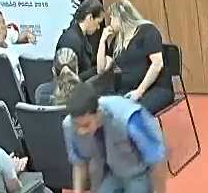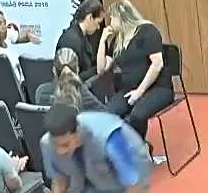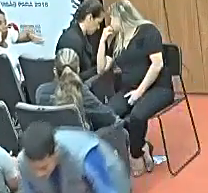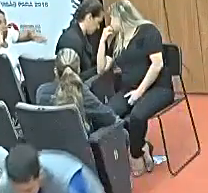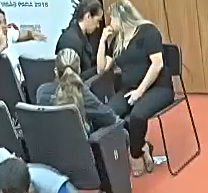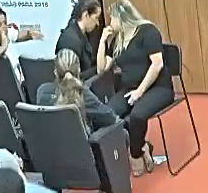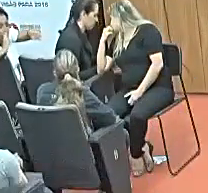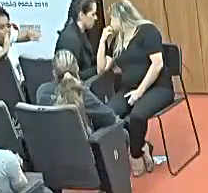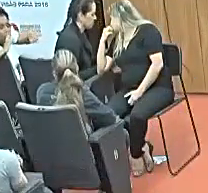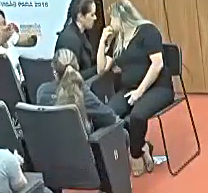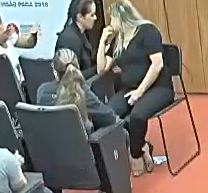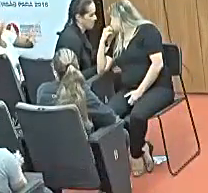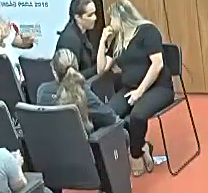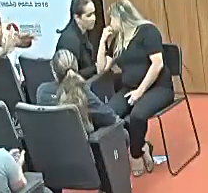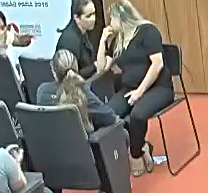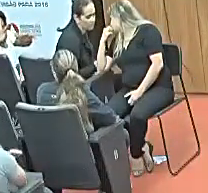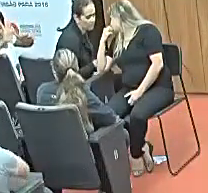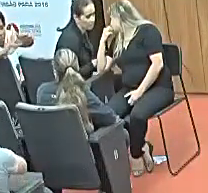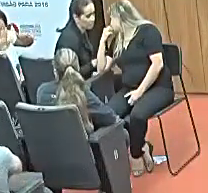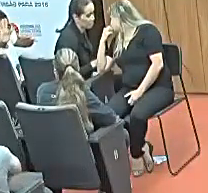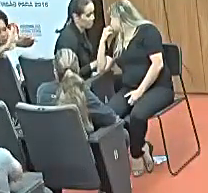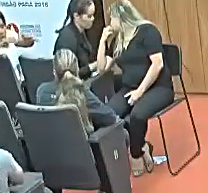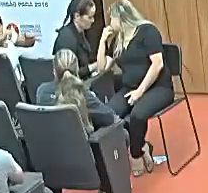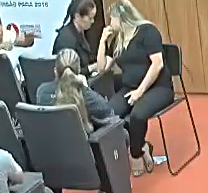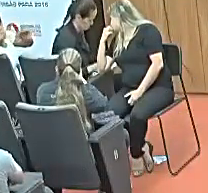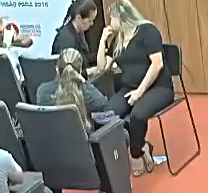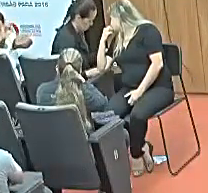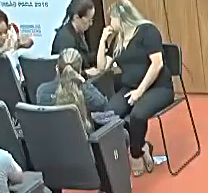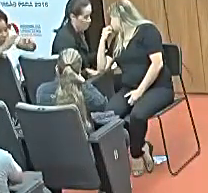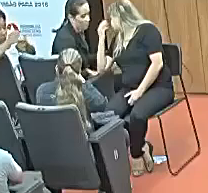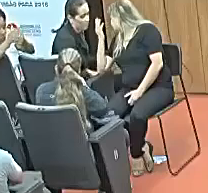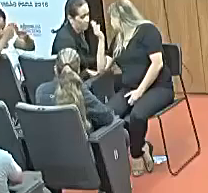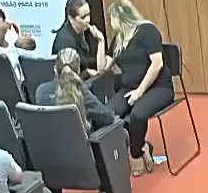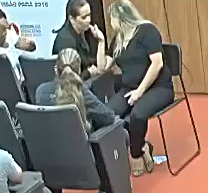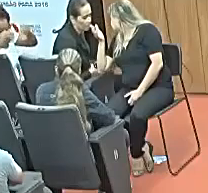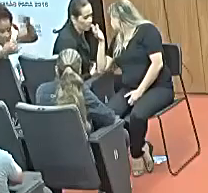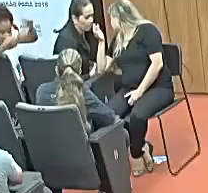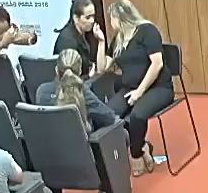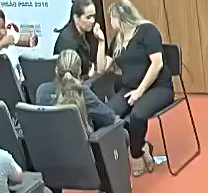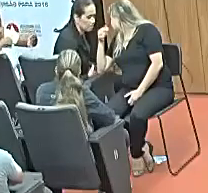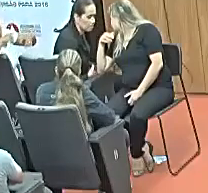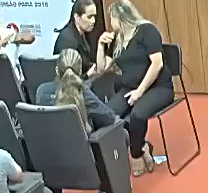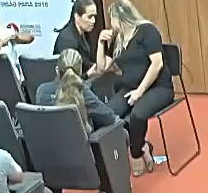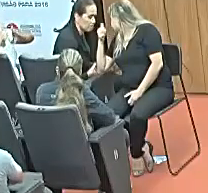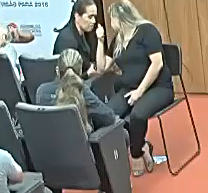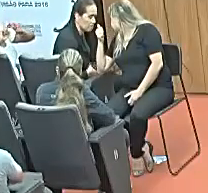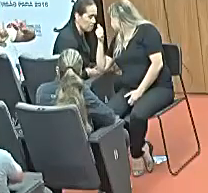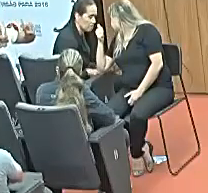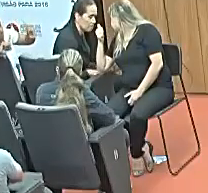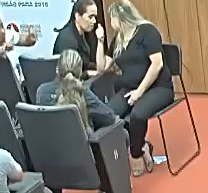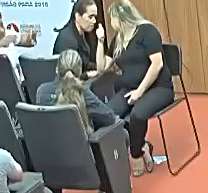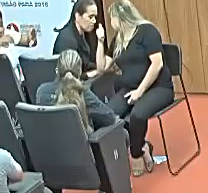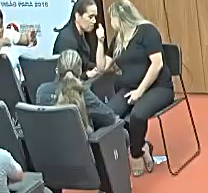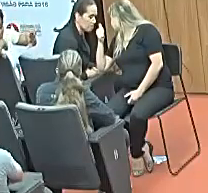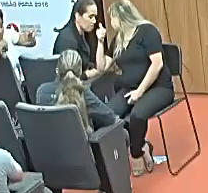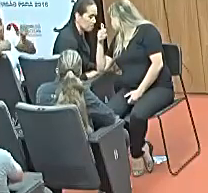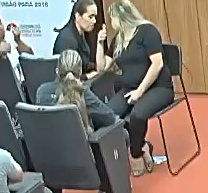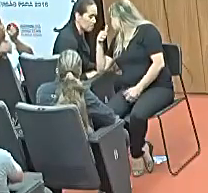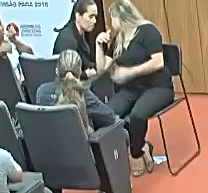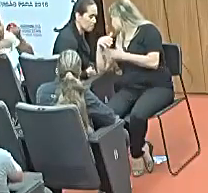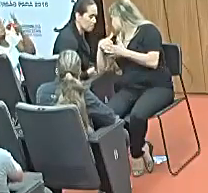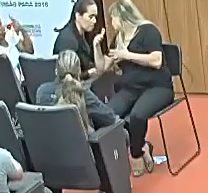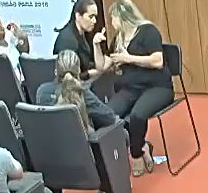seria isso seja uma forma de baratear o custo saber exatamente o custo do transporte escolar e baratear gerando uma economia